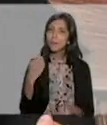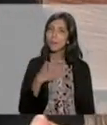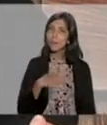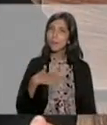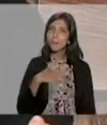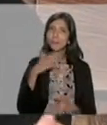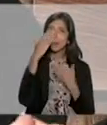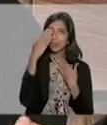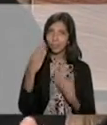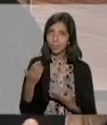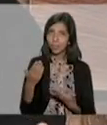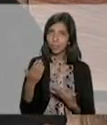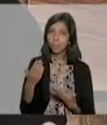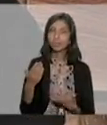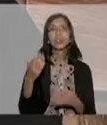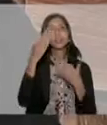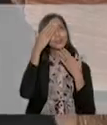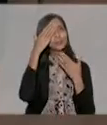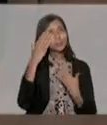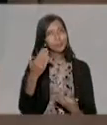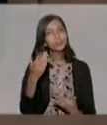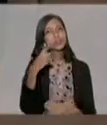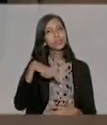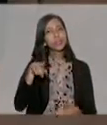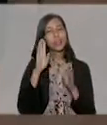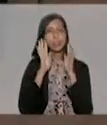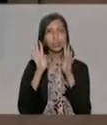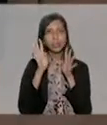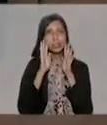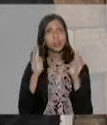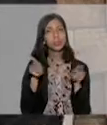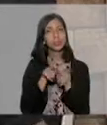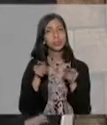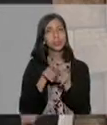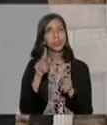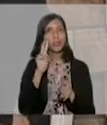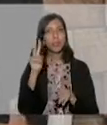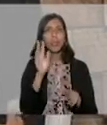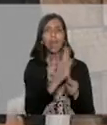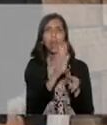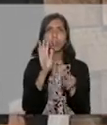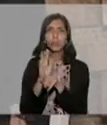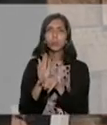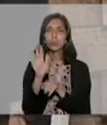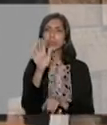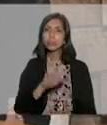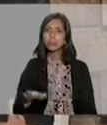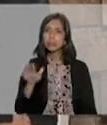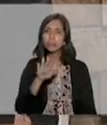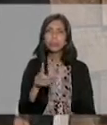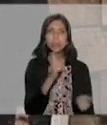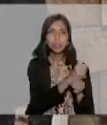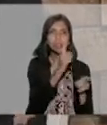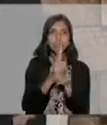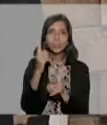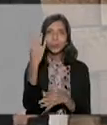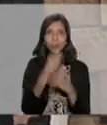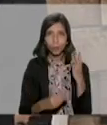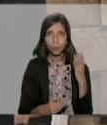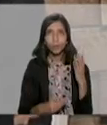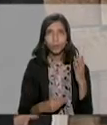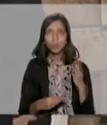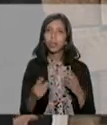e recebendo a gente aqui. Ai, que bom, que bom que você está aqui. Gente, brigadíssimo pela sua atenção e pela sua audiência, por nos ajudar a